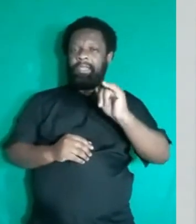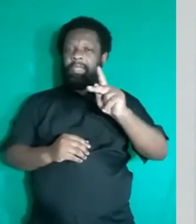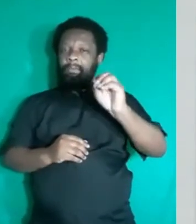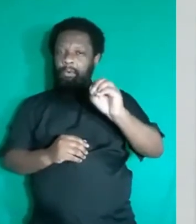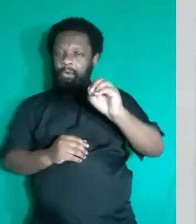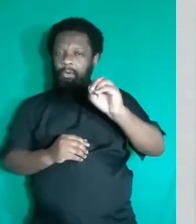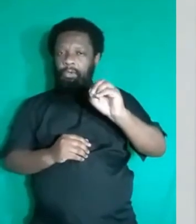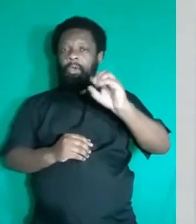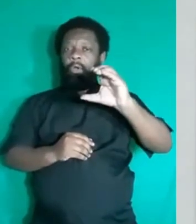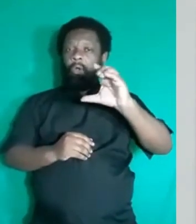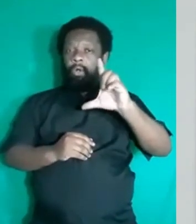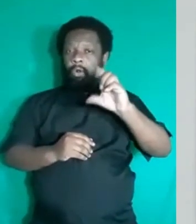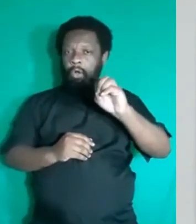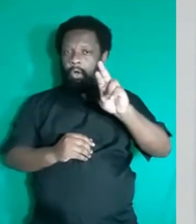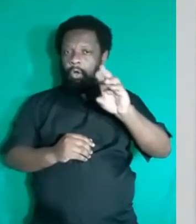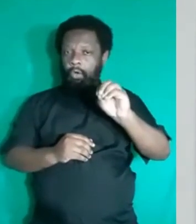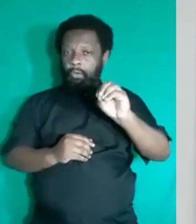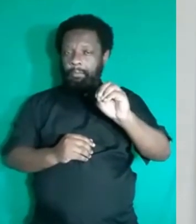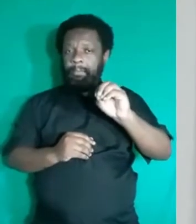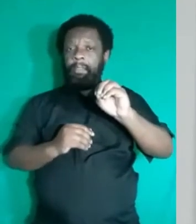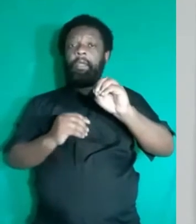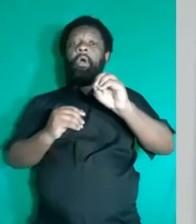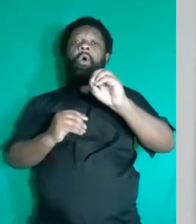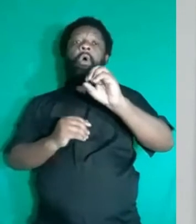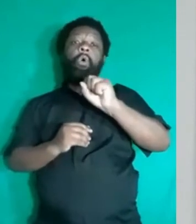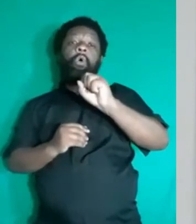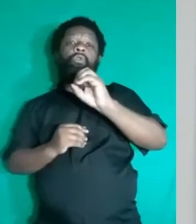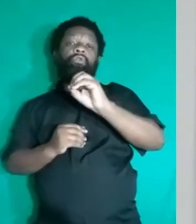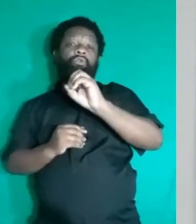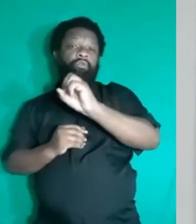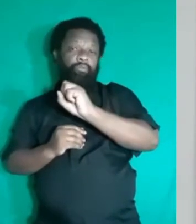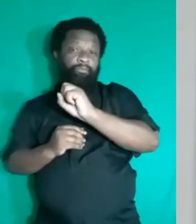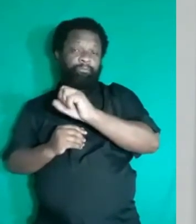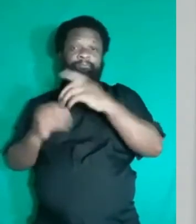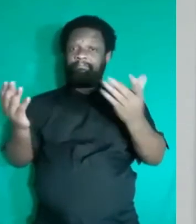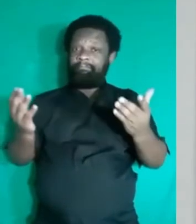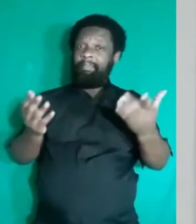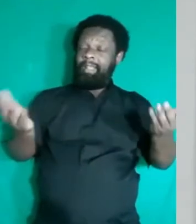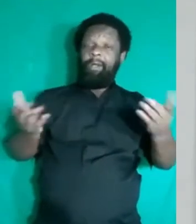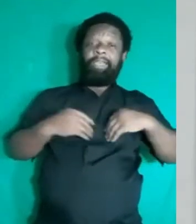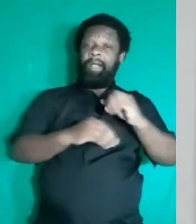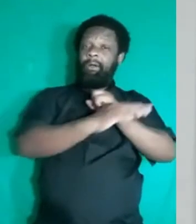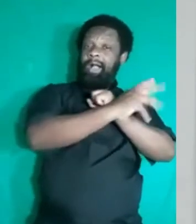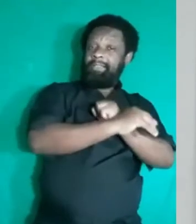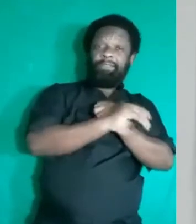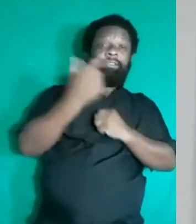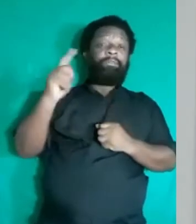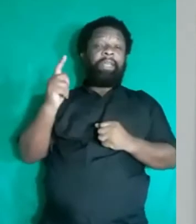ácido hipo, com cloro, cloro, com terminação